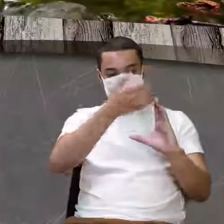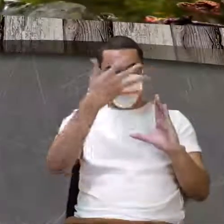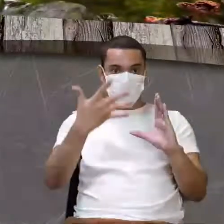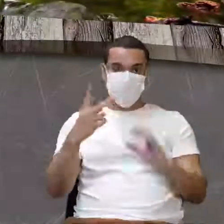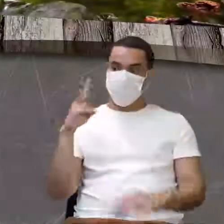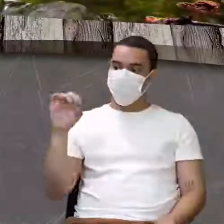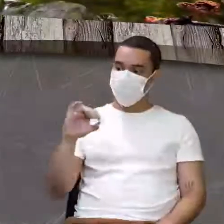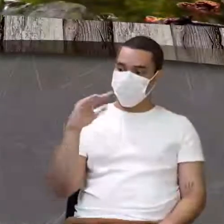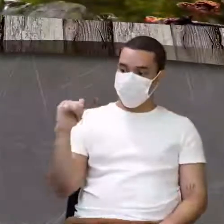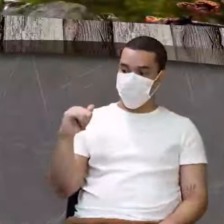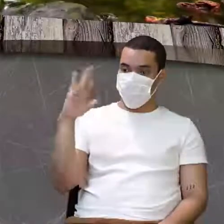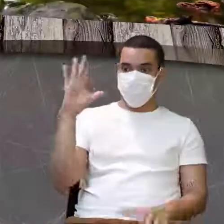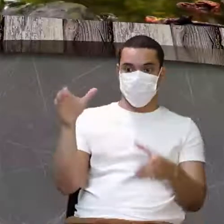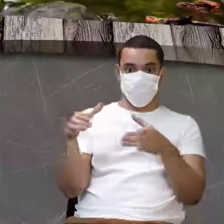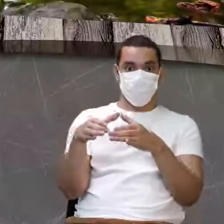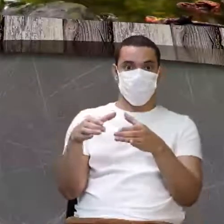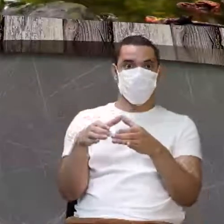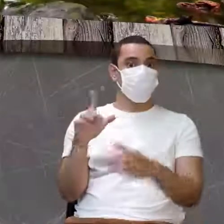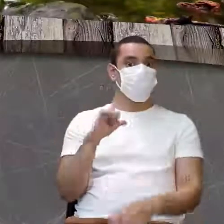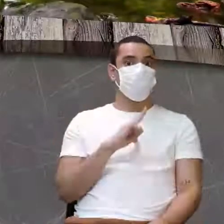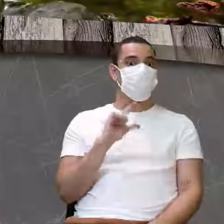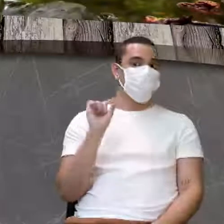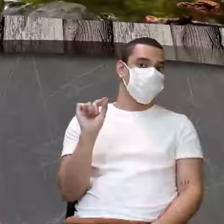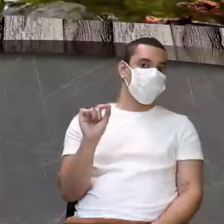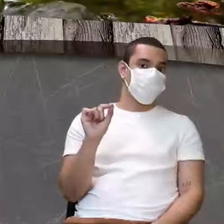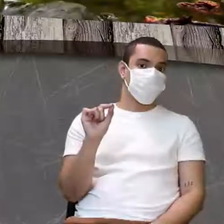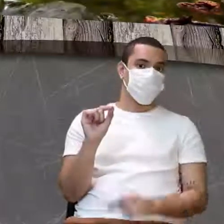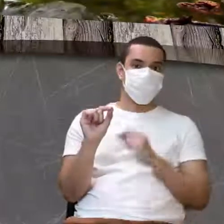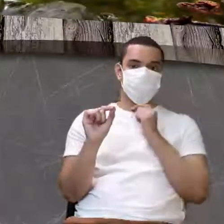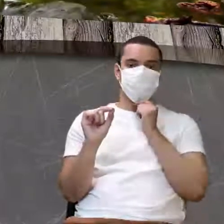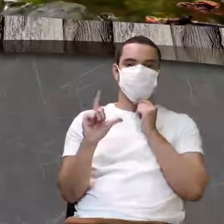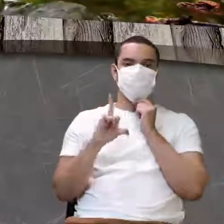grupos, aí eu vou ter o que, professora? As